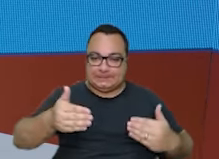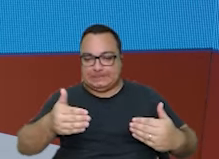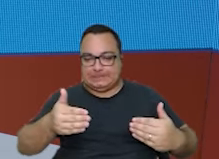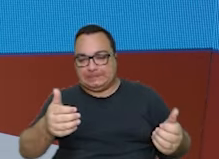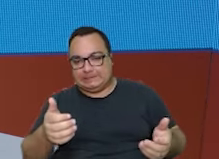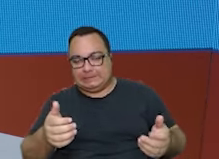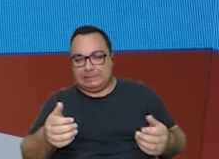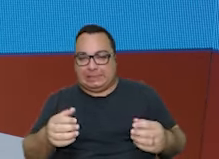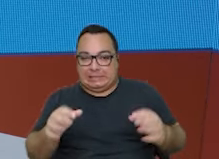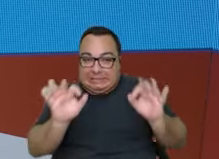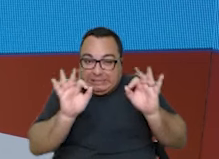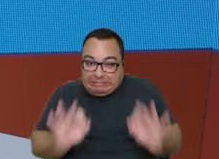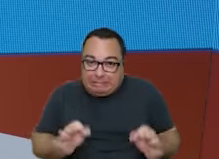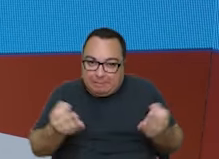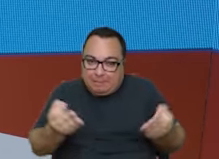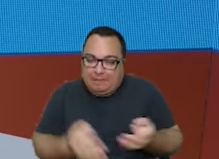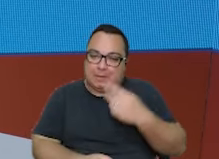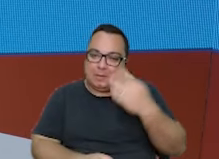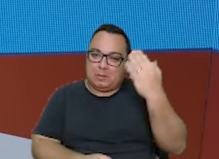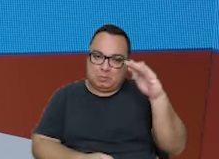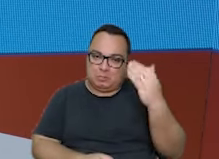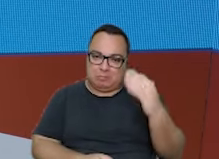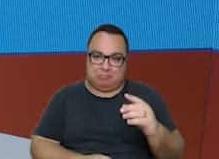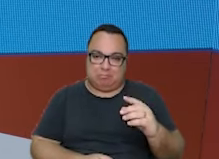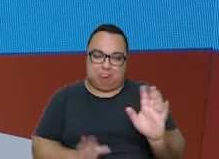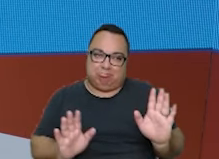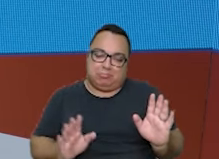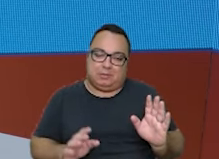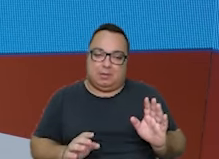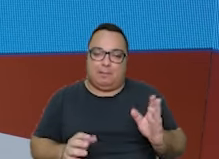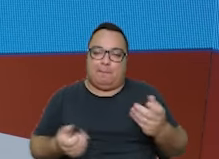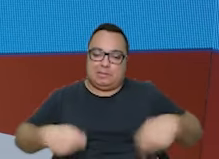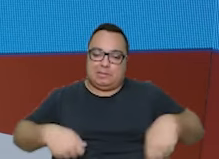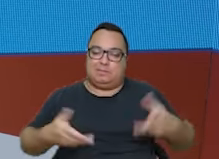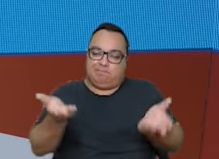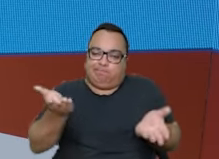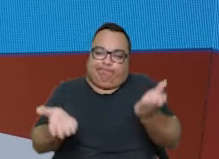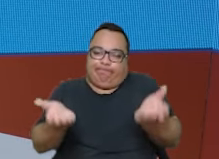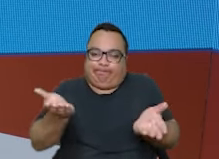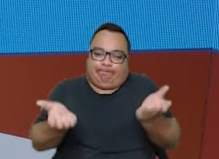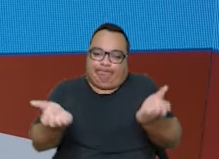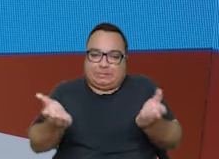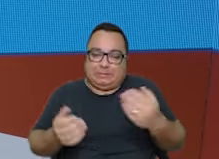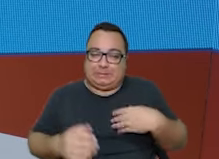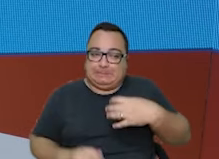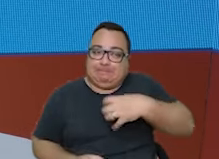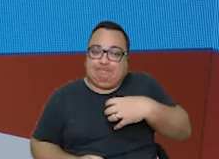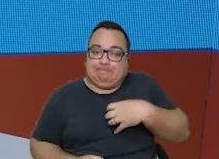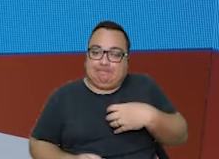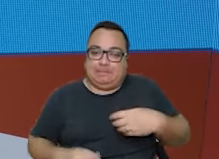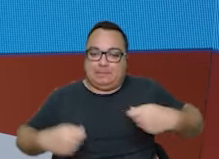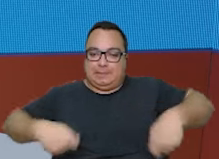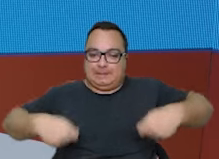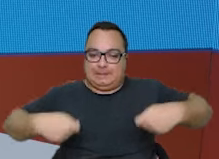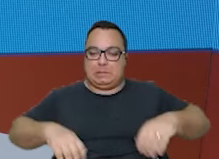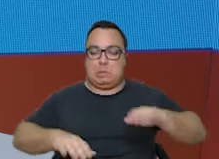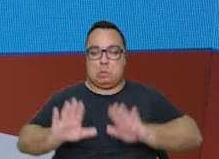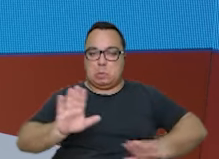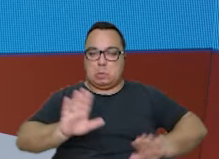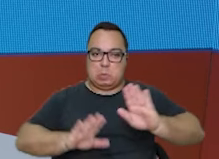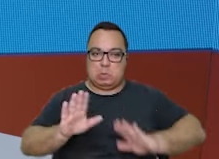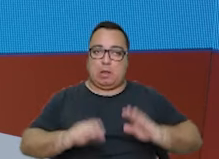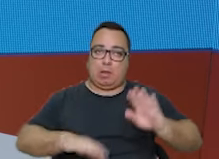perfeita eu acho que tem que ter o equilíbrio né a gente realmente né falar assim olha tenha tem esse equilíbrio né Tem esse cuidado de entender